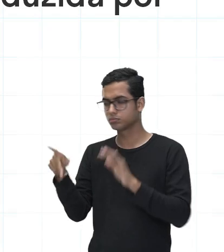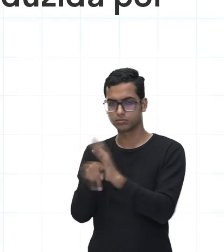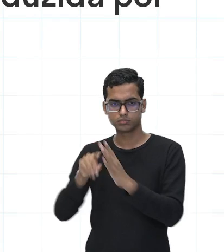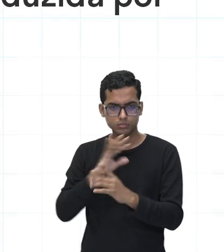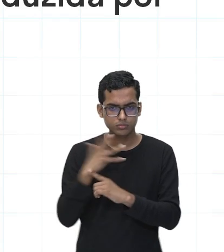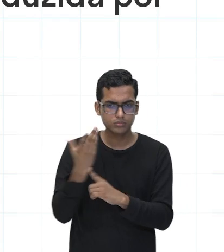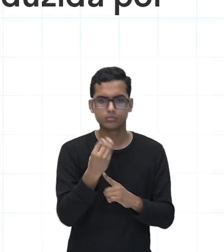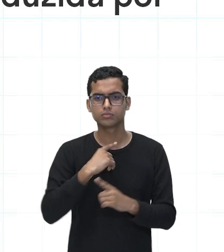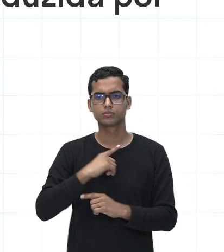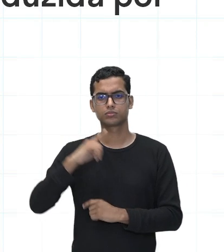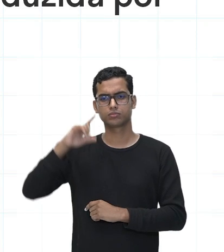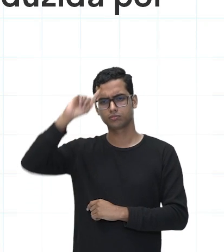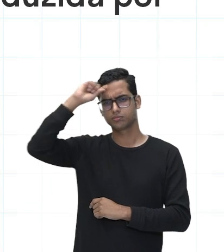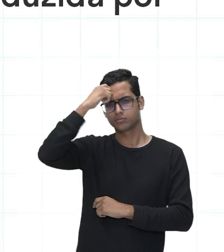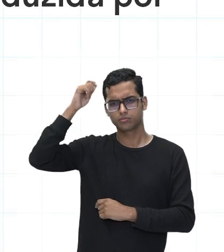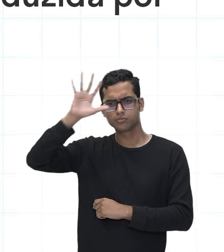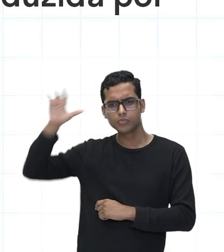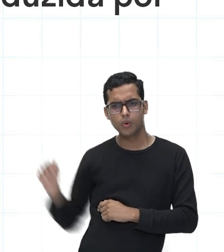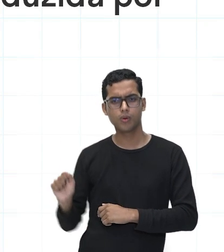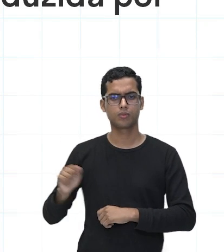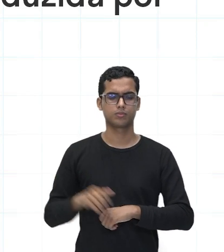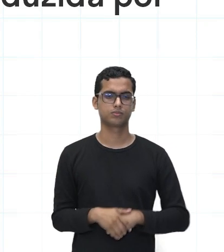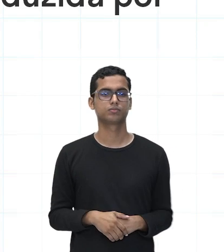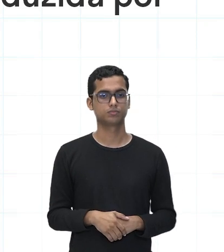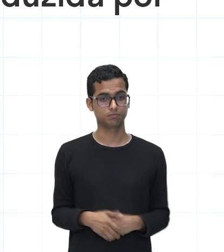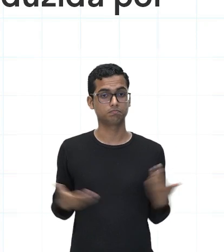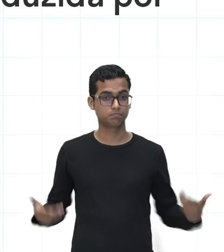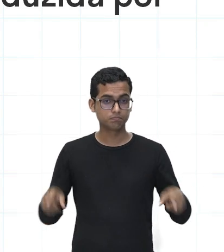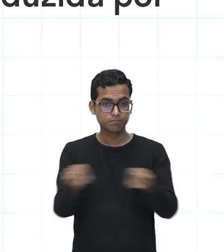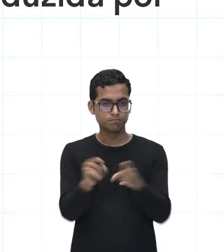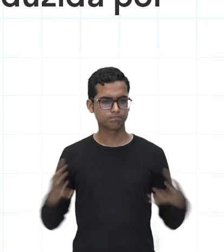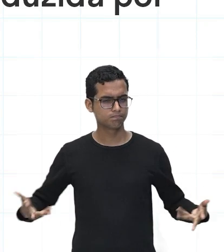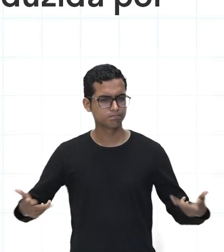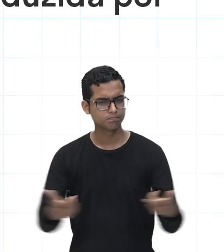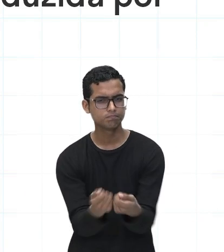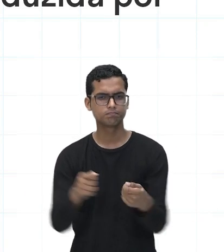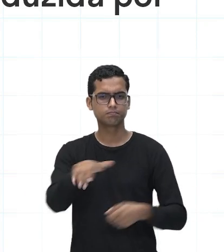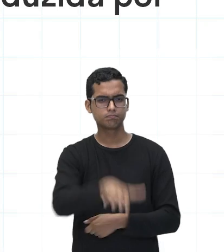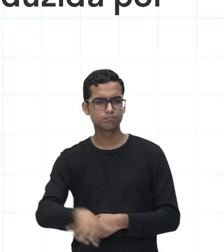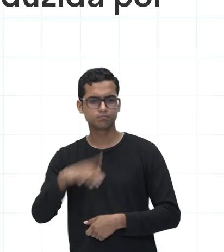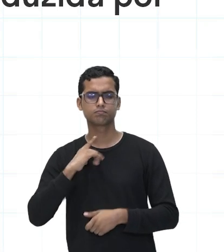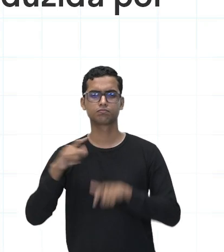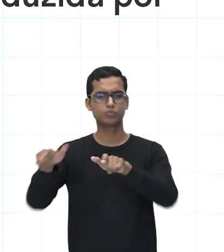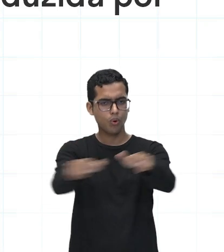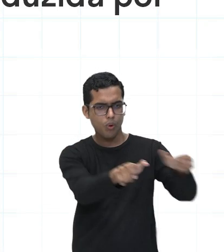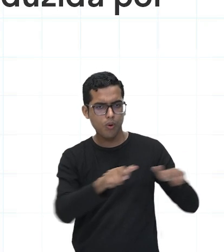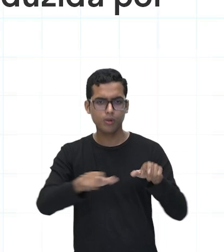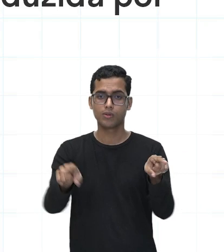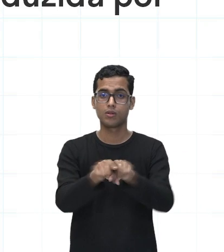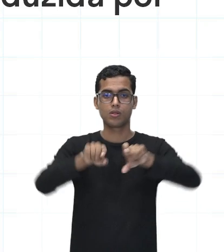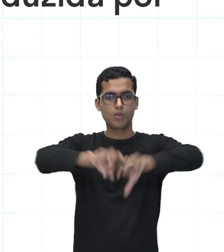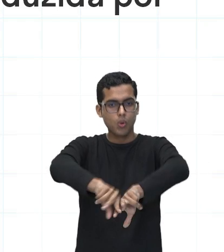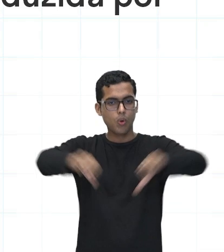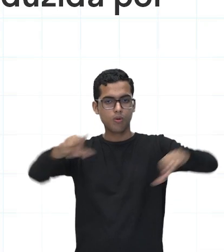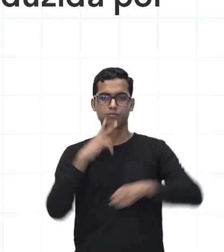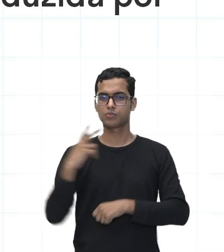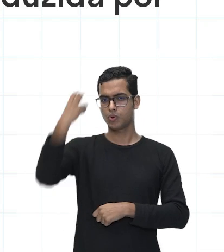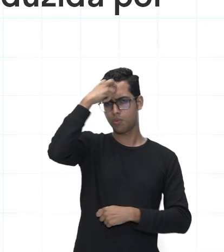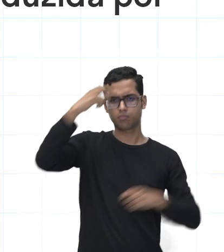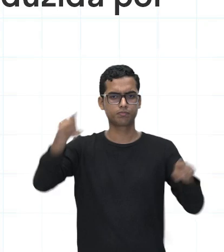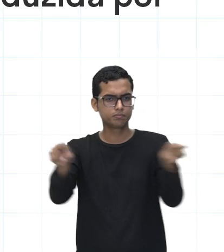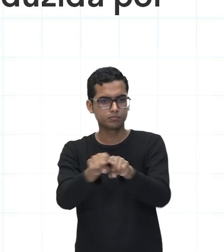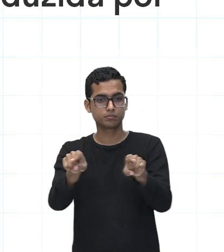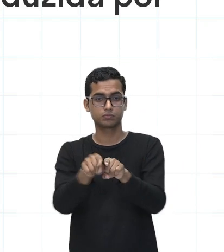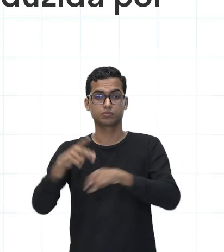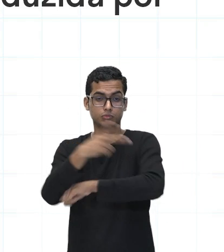africana. A arte africana é grandiosa tanto em termos geográficos como em diversidade cultural,